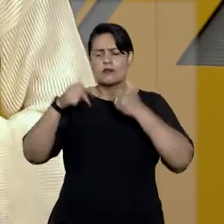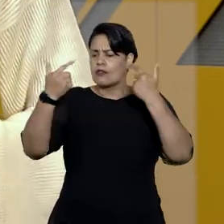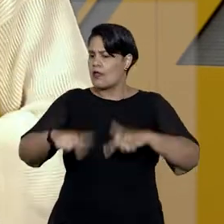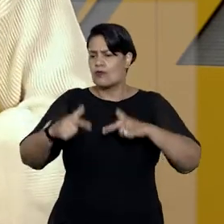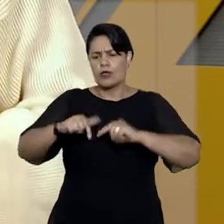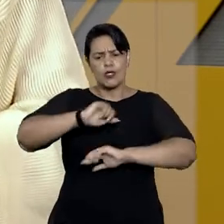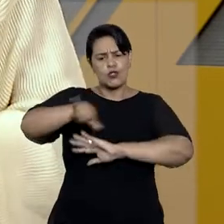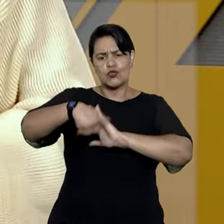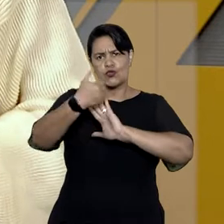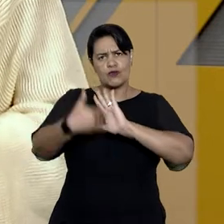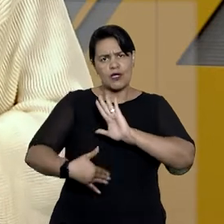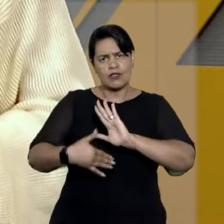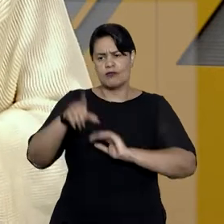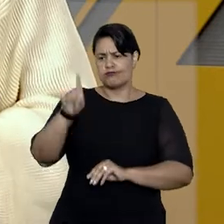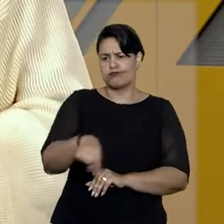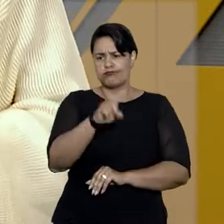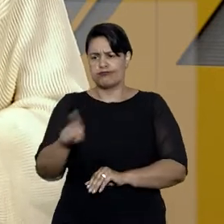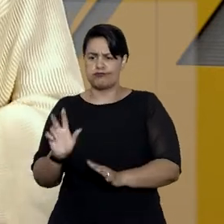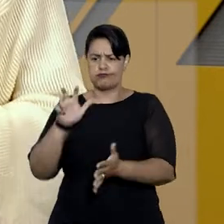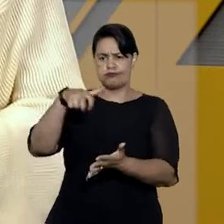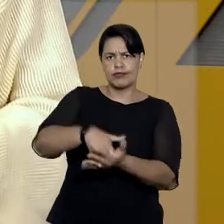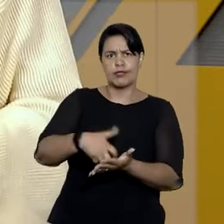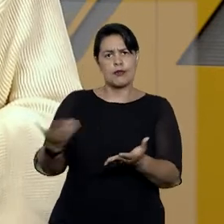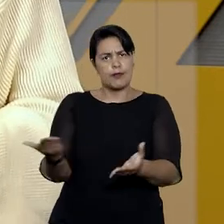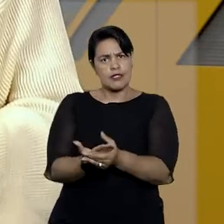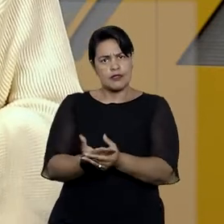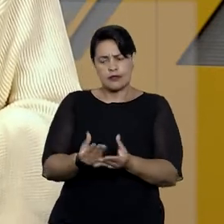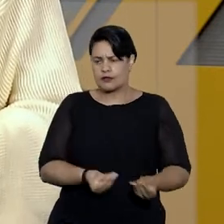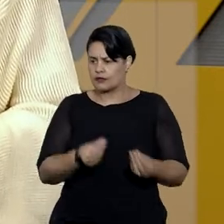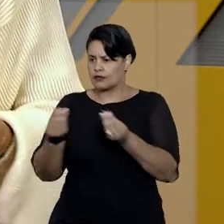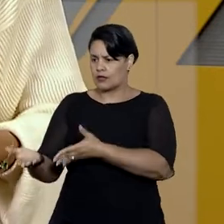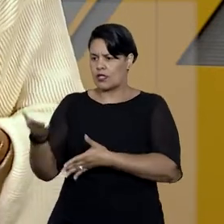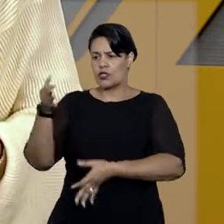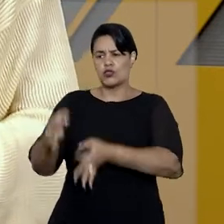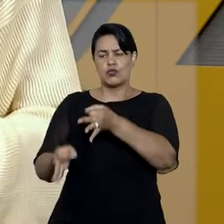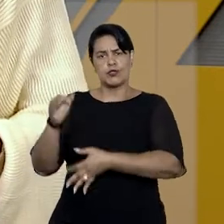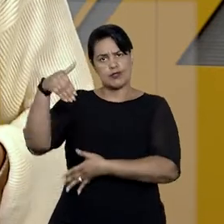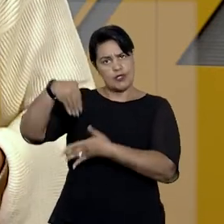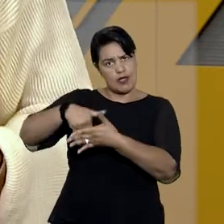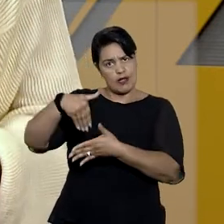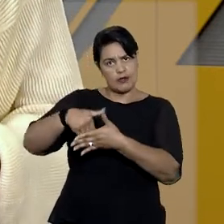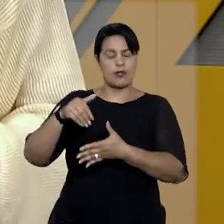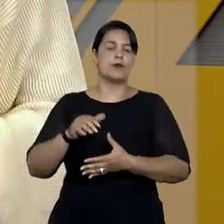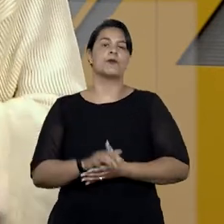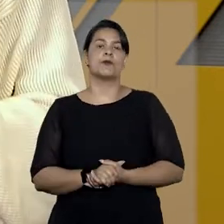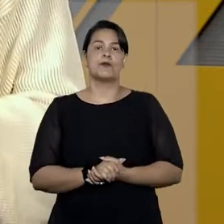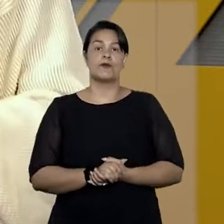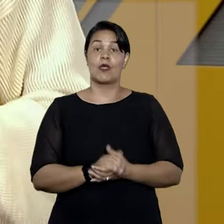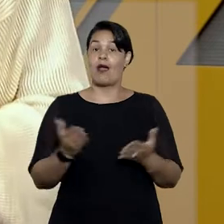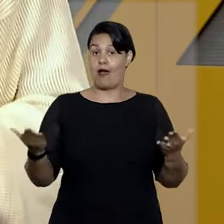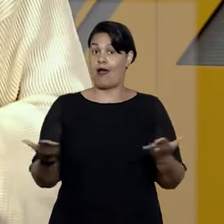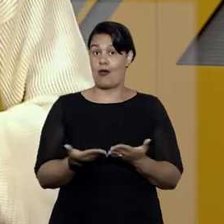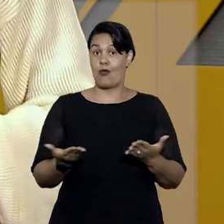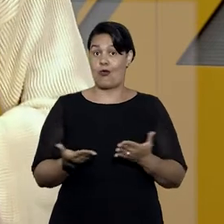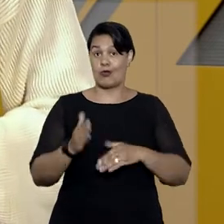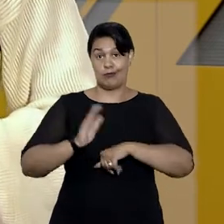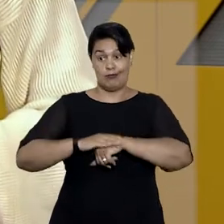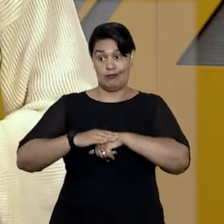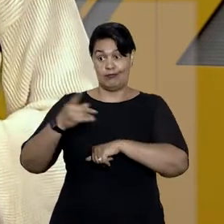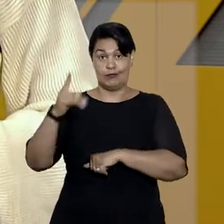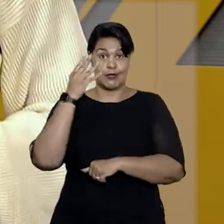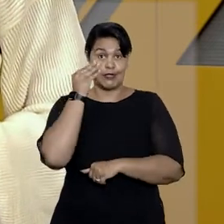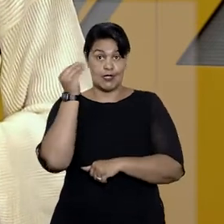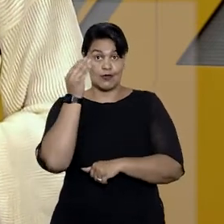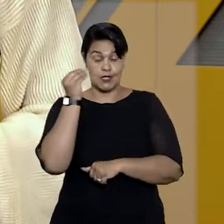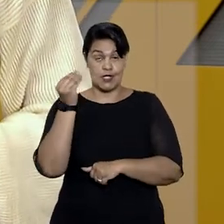se justifica a anulação da ação penal e o encaminhamento do processo à Justiça Eleitoral. Com a condenação, o